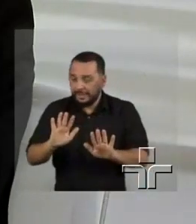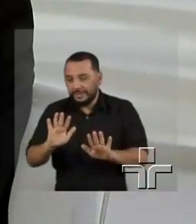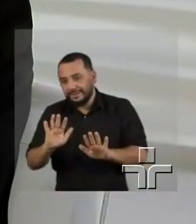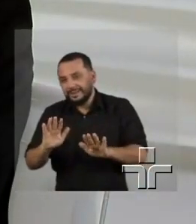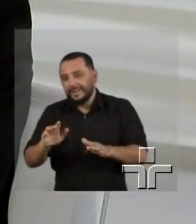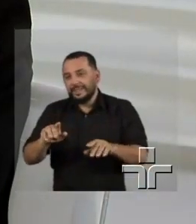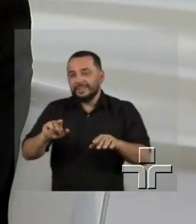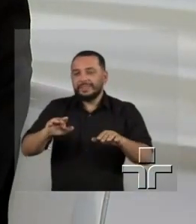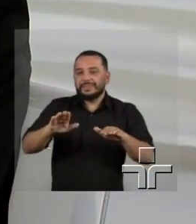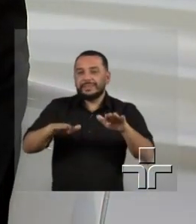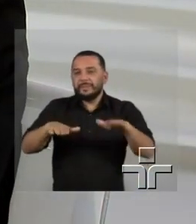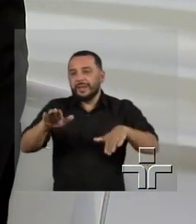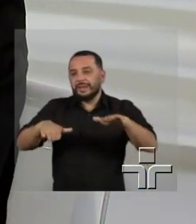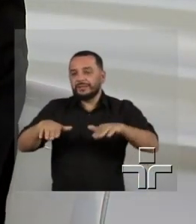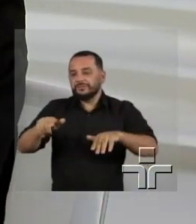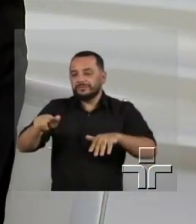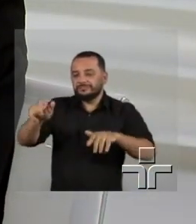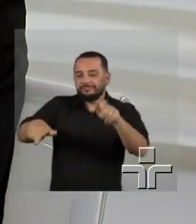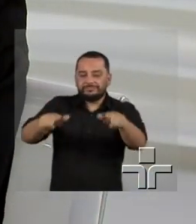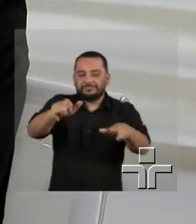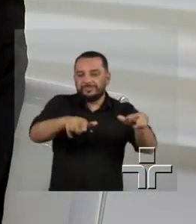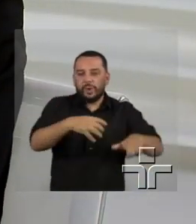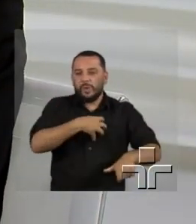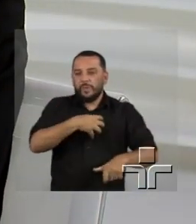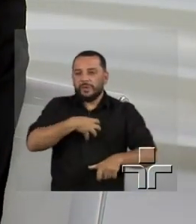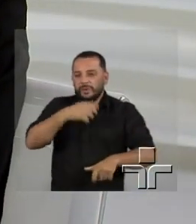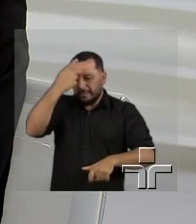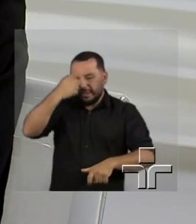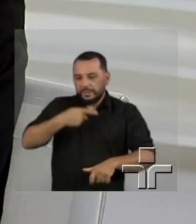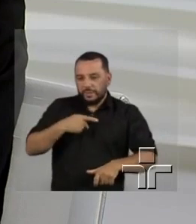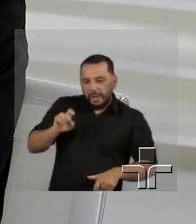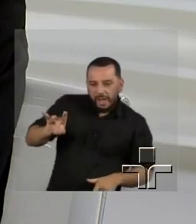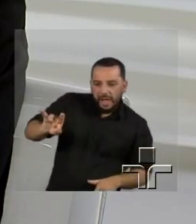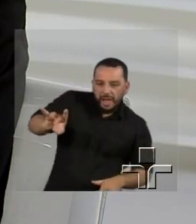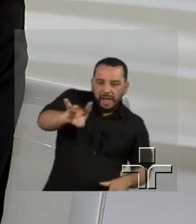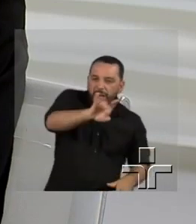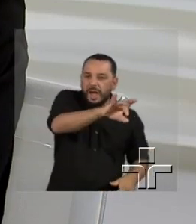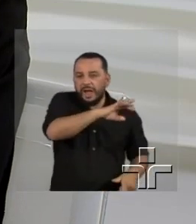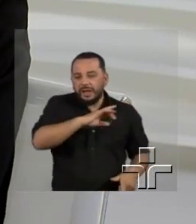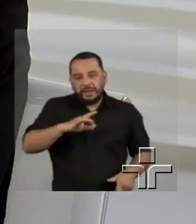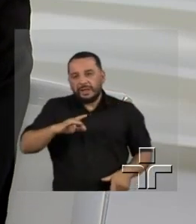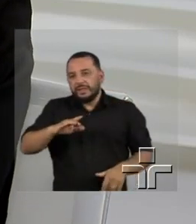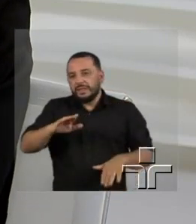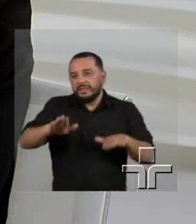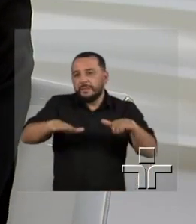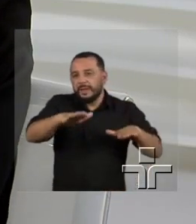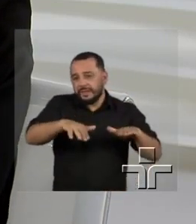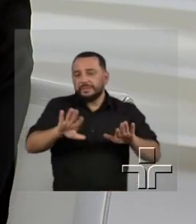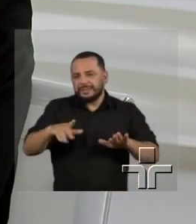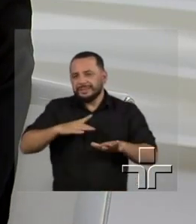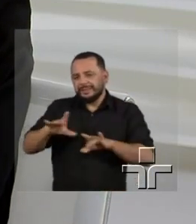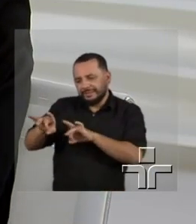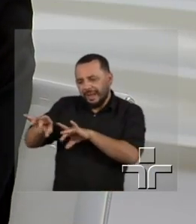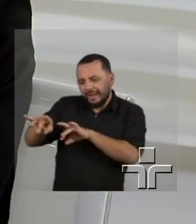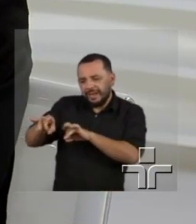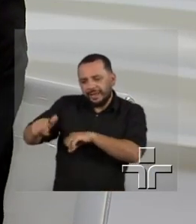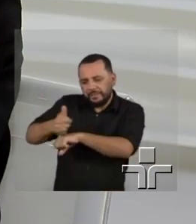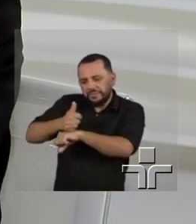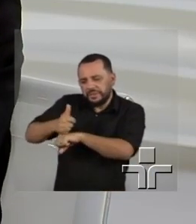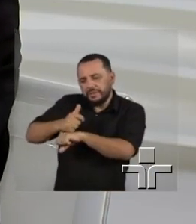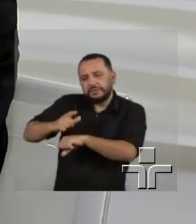a minha expectativa é que tá fácil de governar.